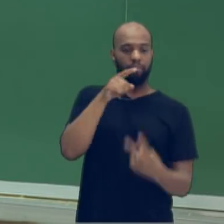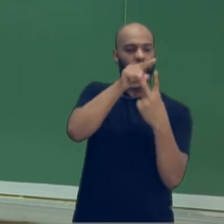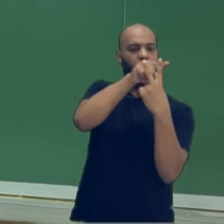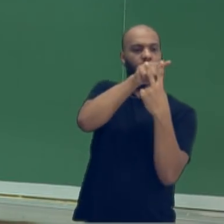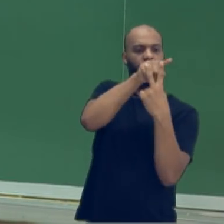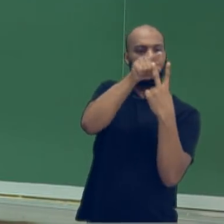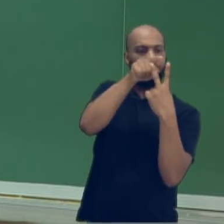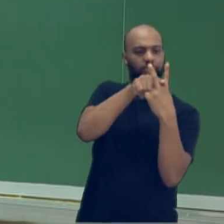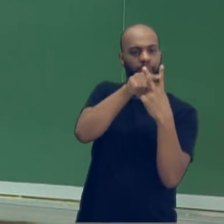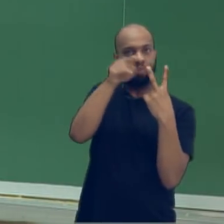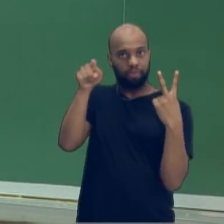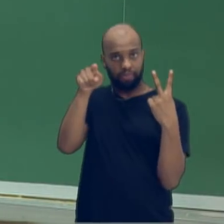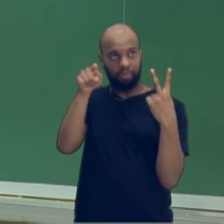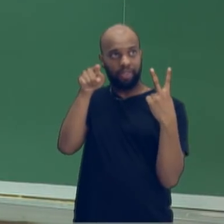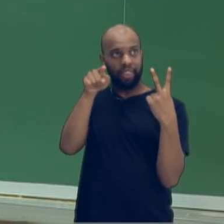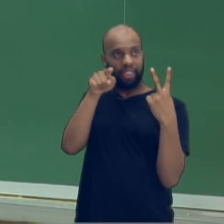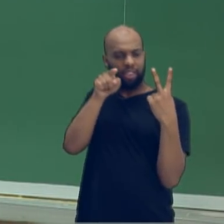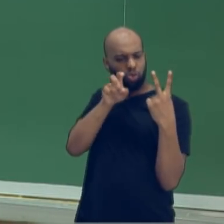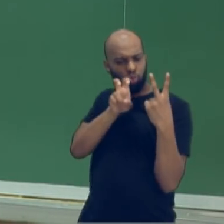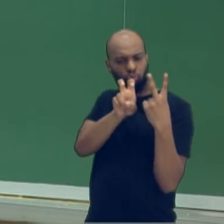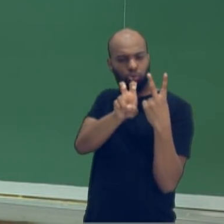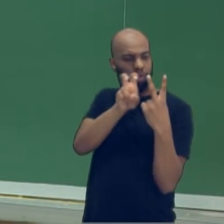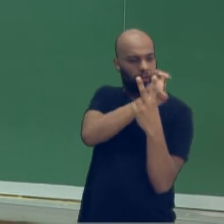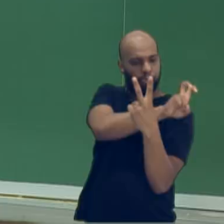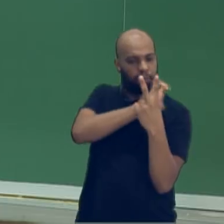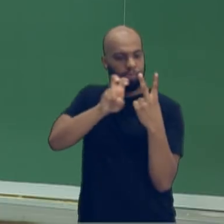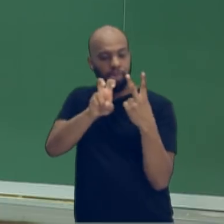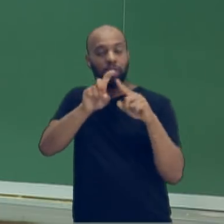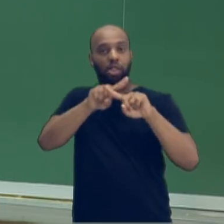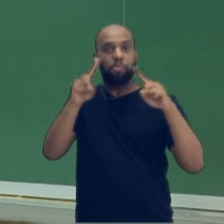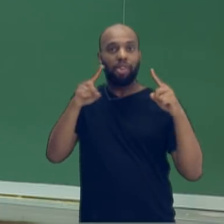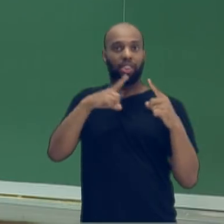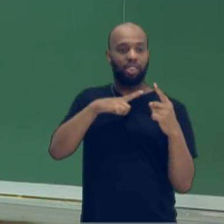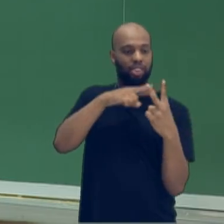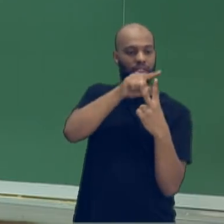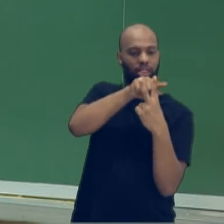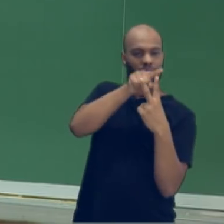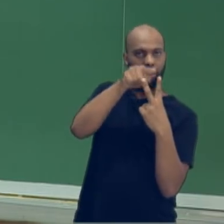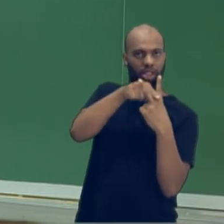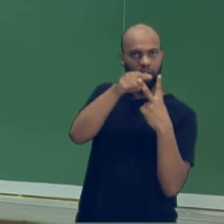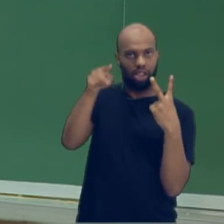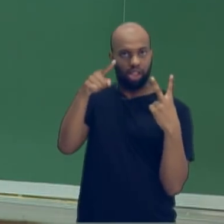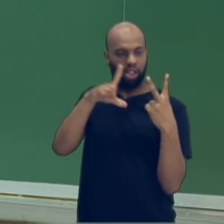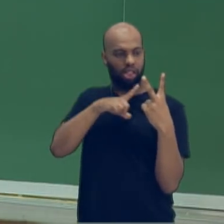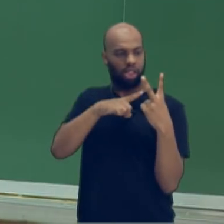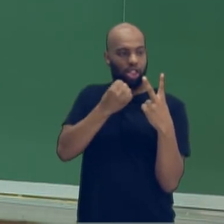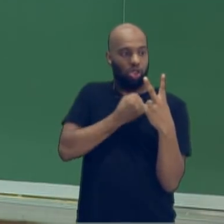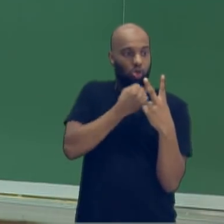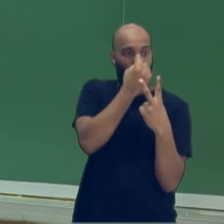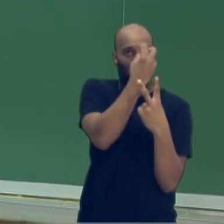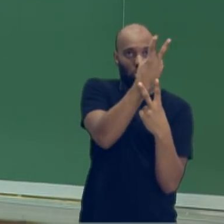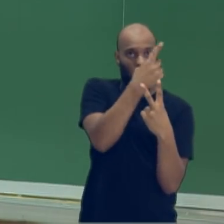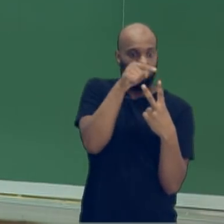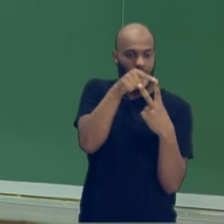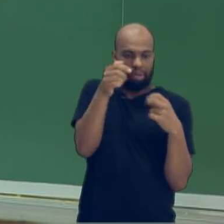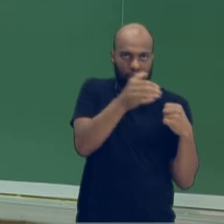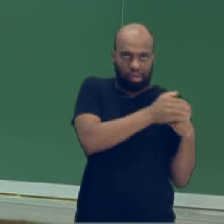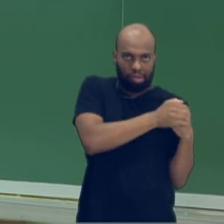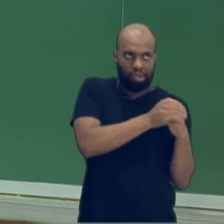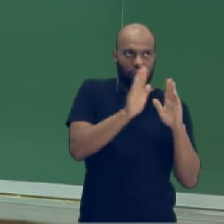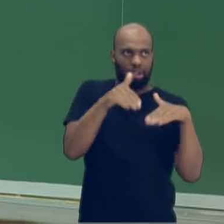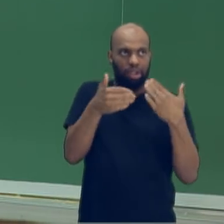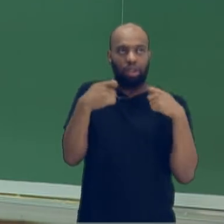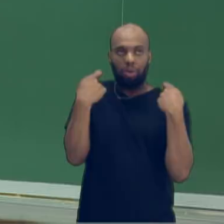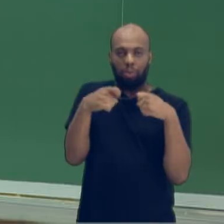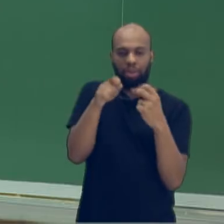do radical, mas como se trata de uma raiz quadrada com índice 2, esse 5 ele vai aparecer elevado